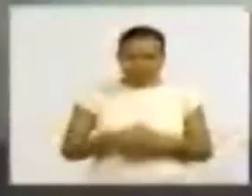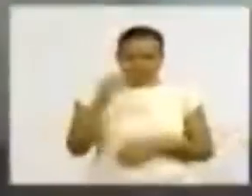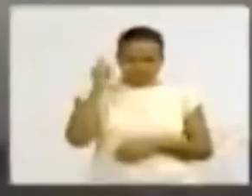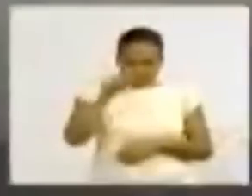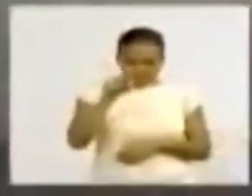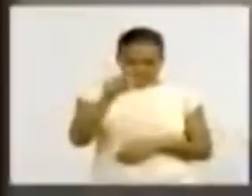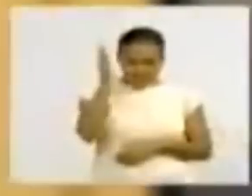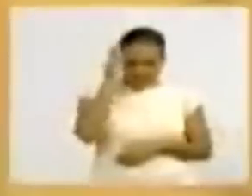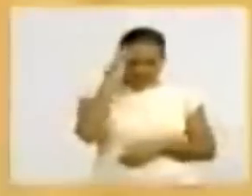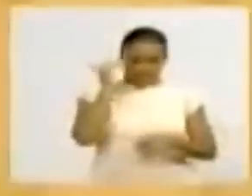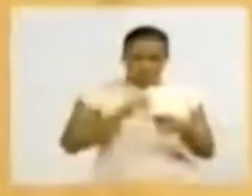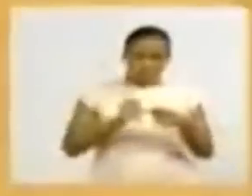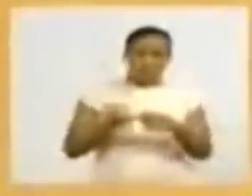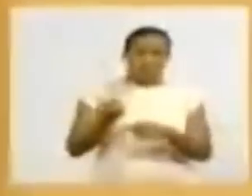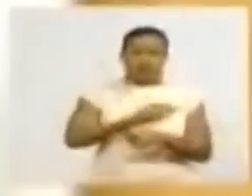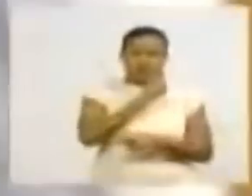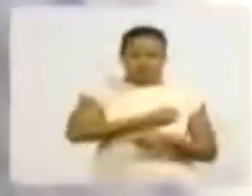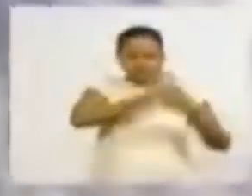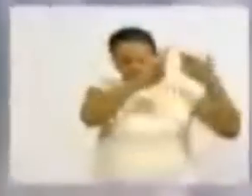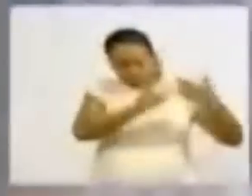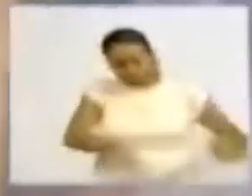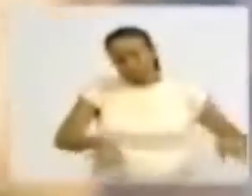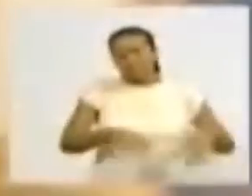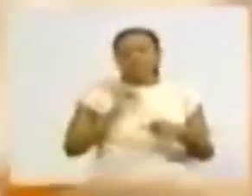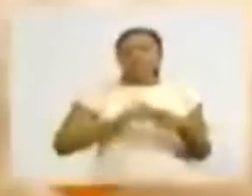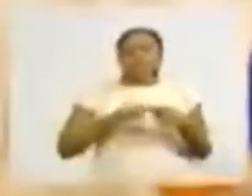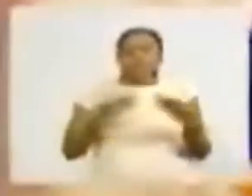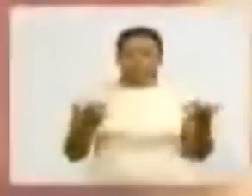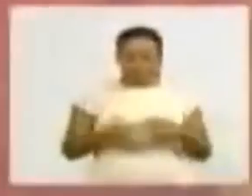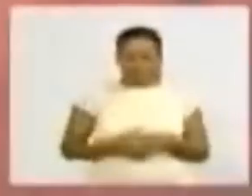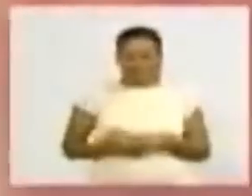Sabe por que a gente desiste? É porque nos faltam motivos